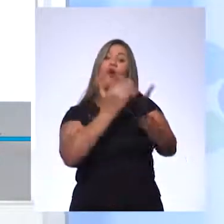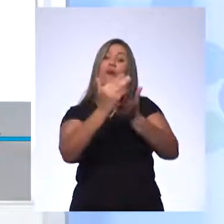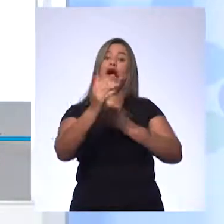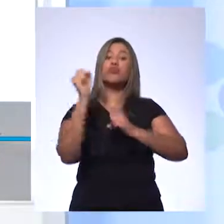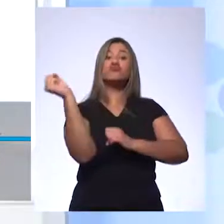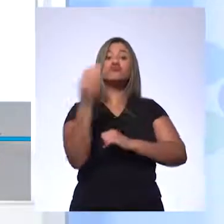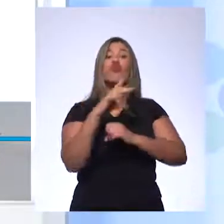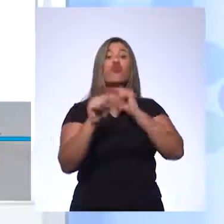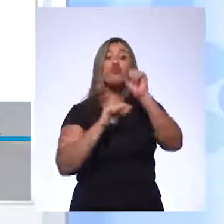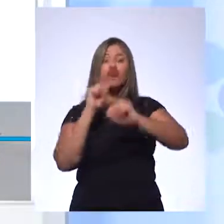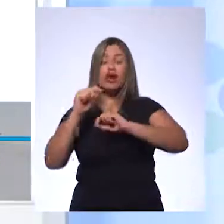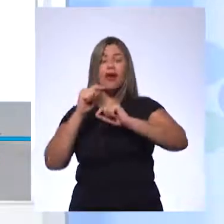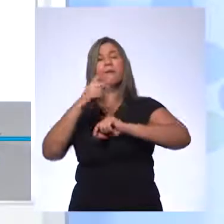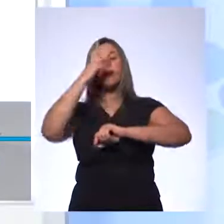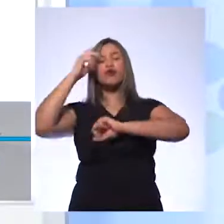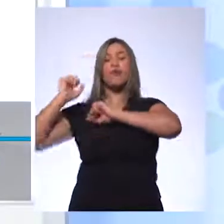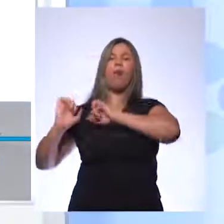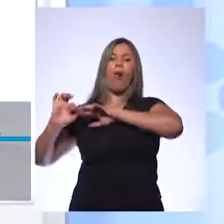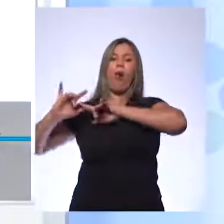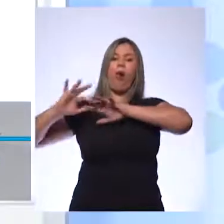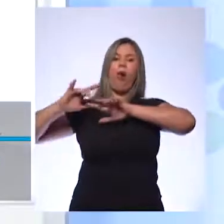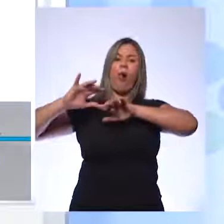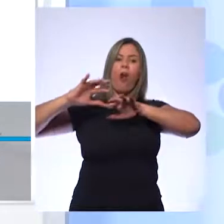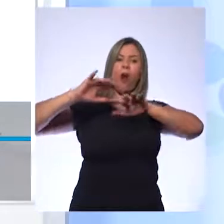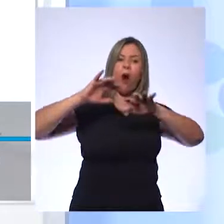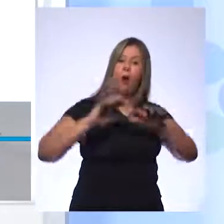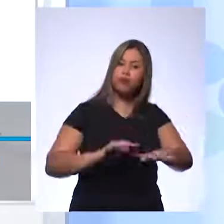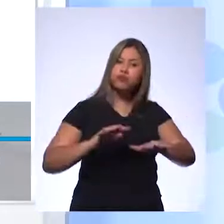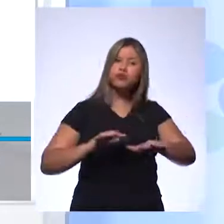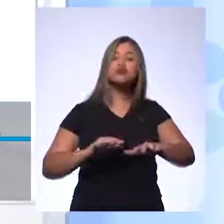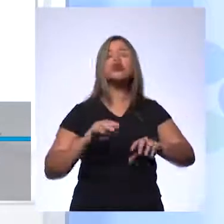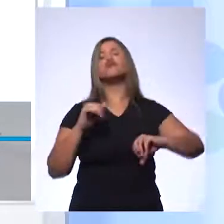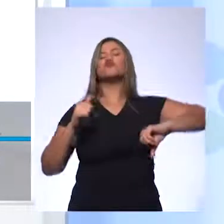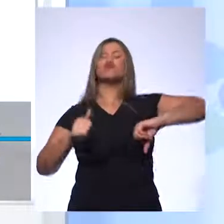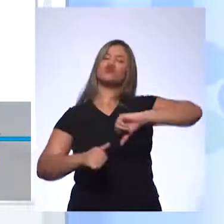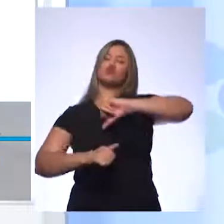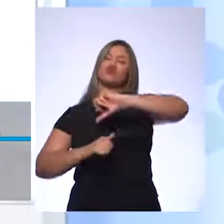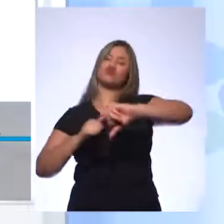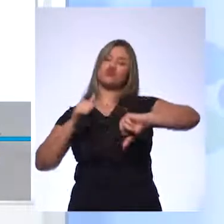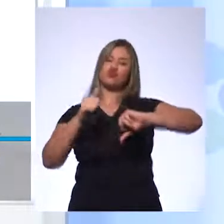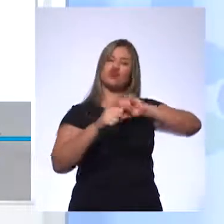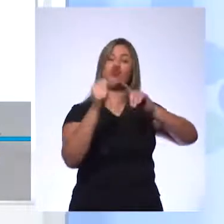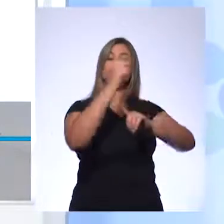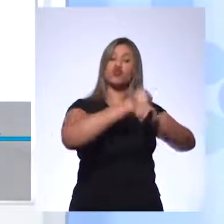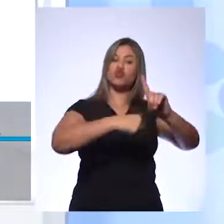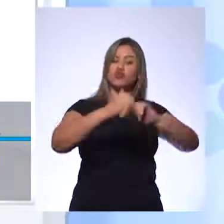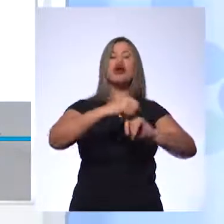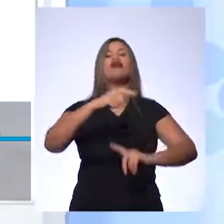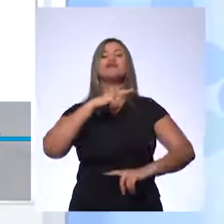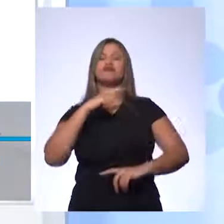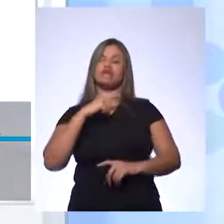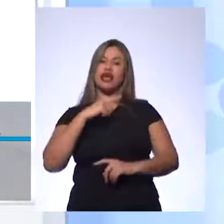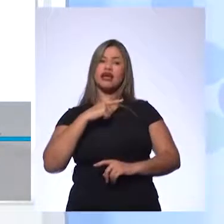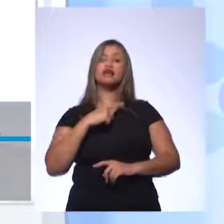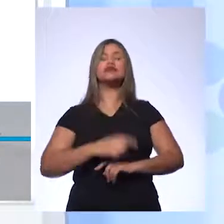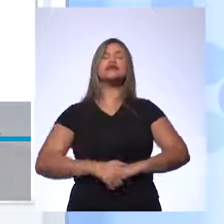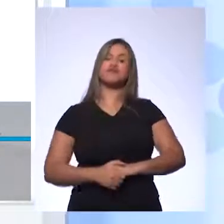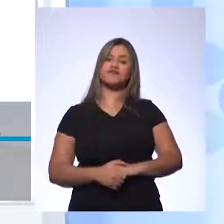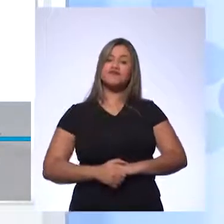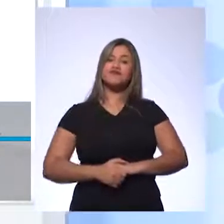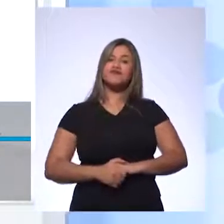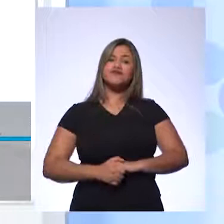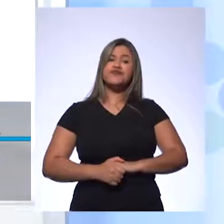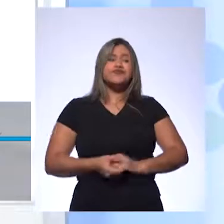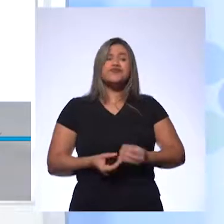momento que os bárbaros chegam no Império Romano nós vamos ter aí mudanças na sociedade teremos mudança